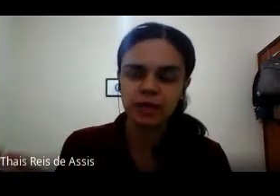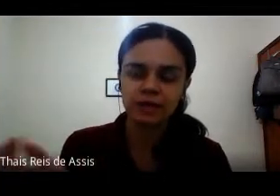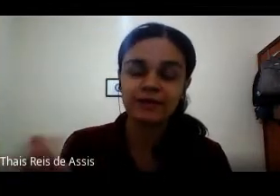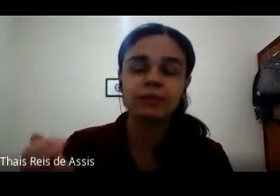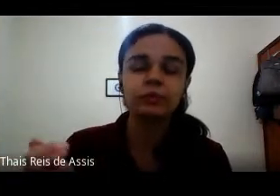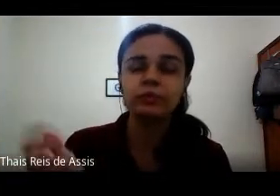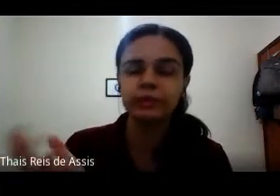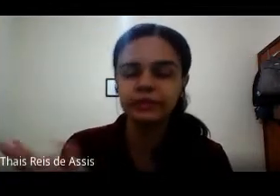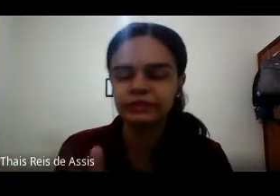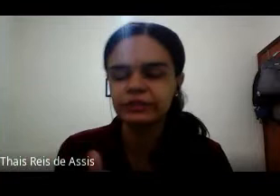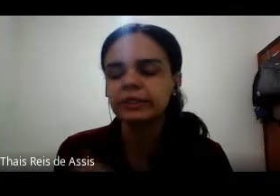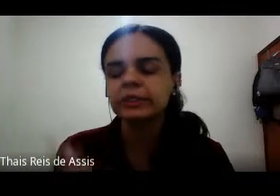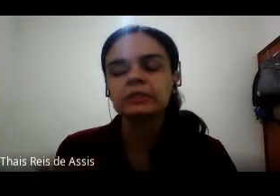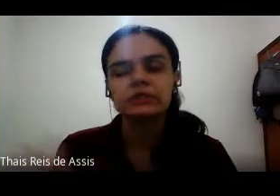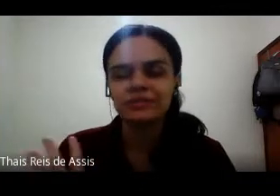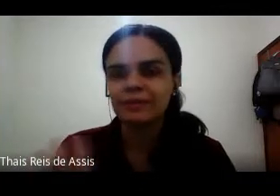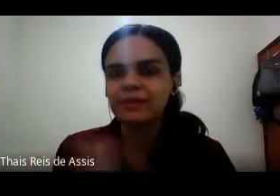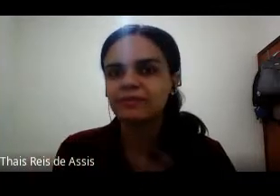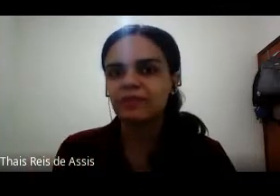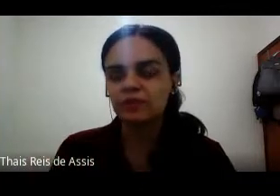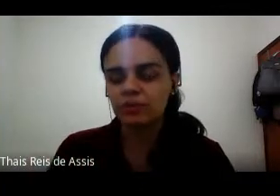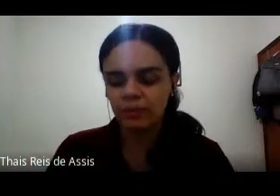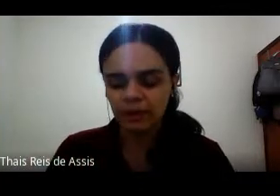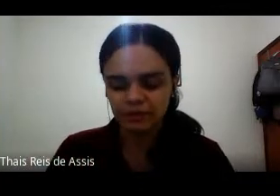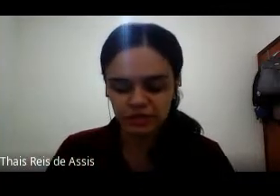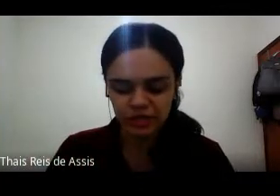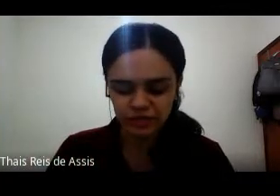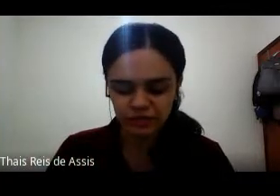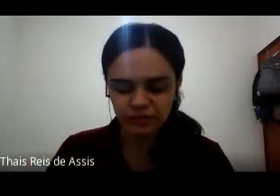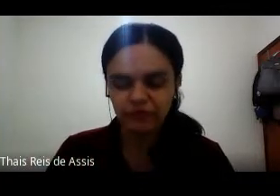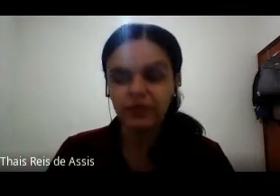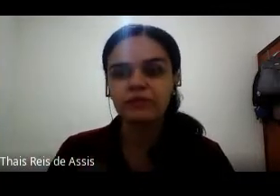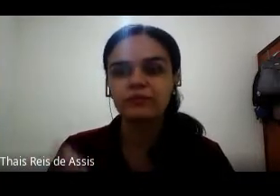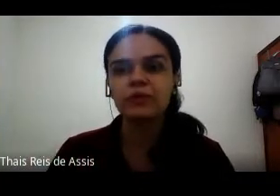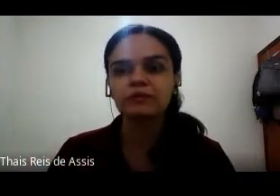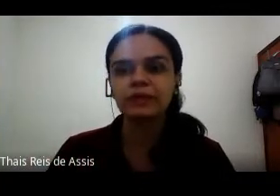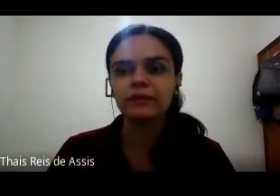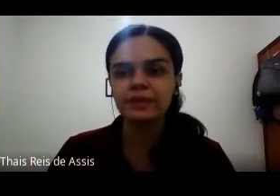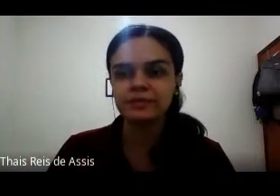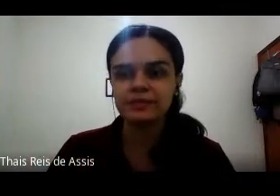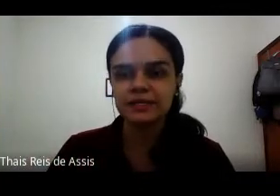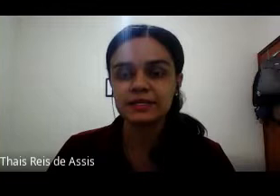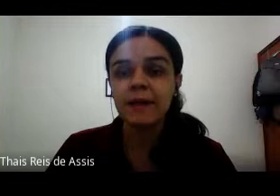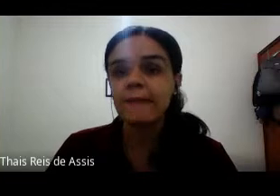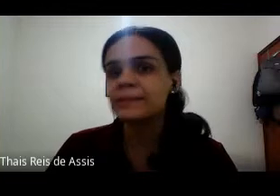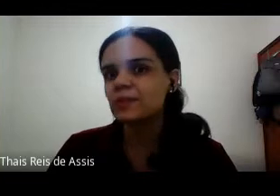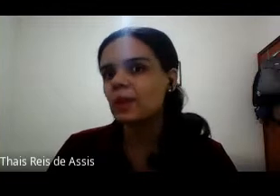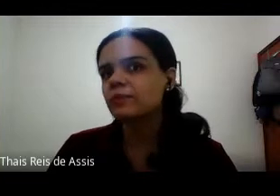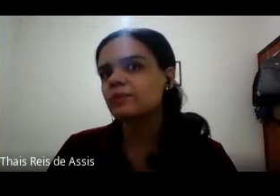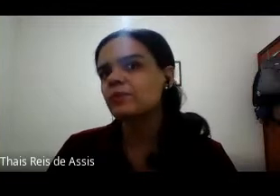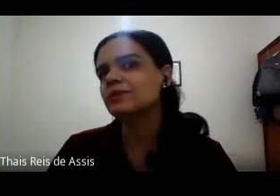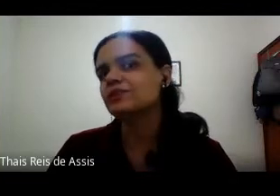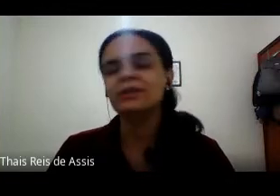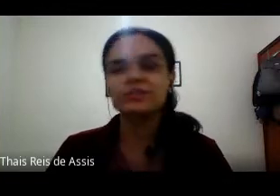de evasão muito grande. Nós vamos ver mais para frente, quando, na medida que a gente for vivendo e for tendo as pesquisas. Mas a escola é